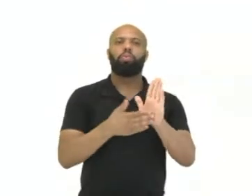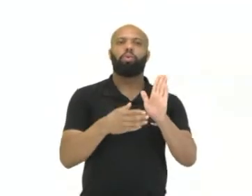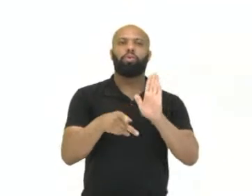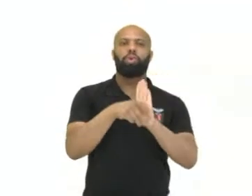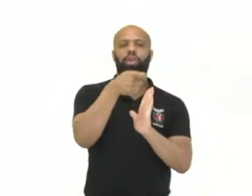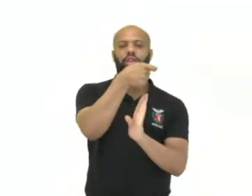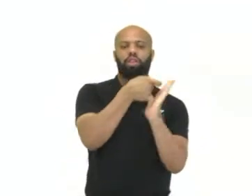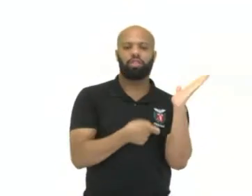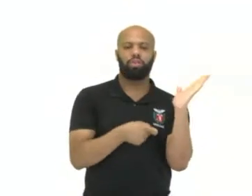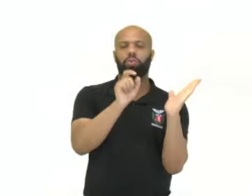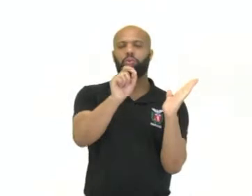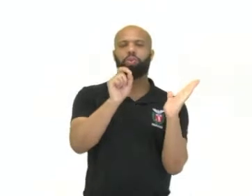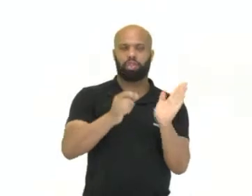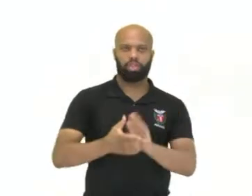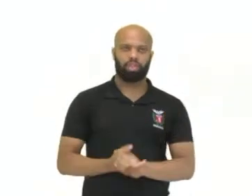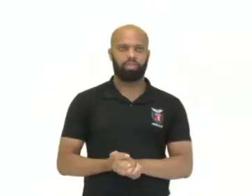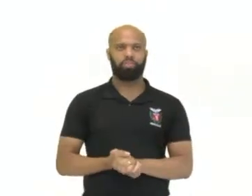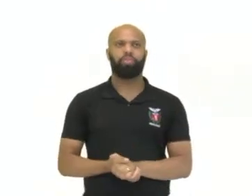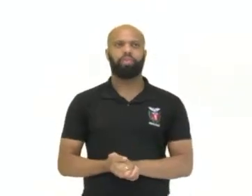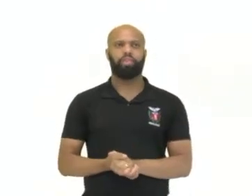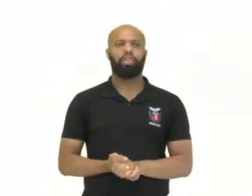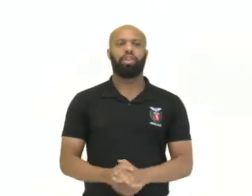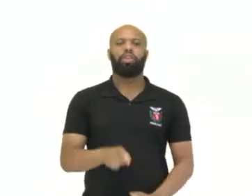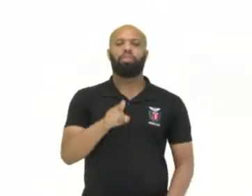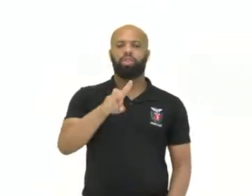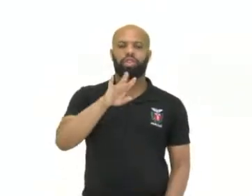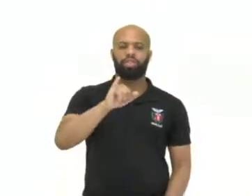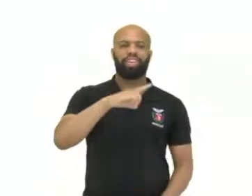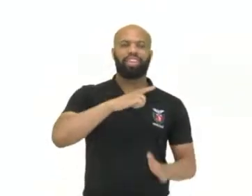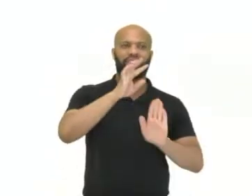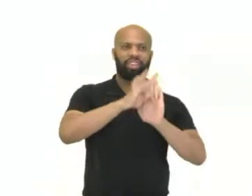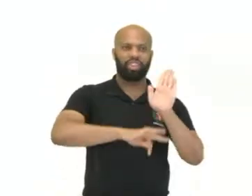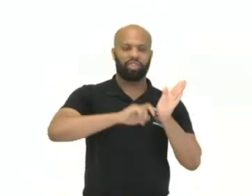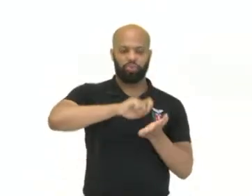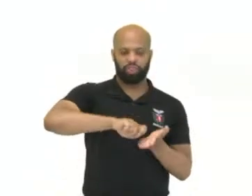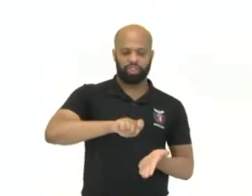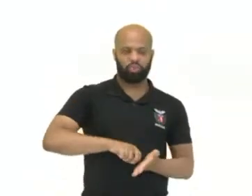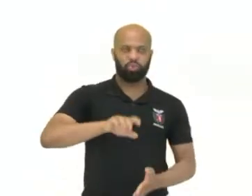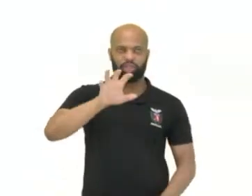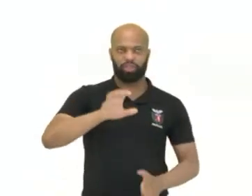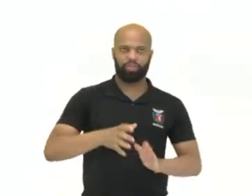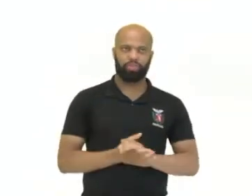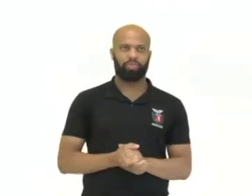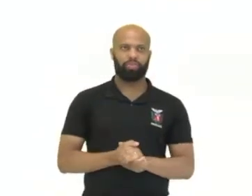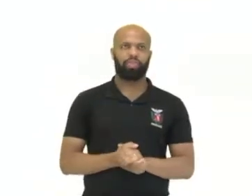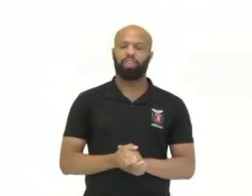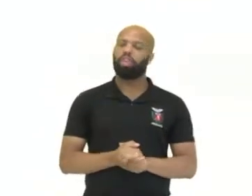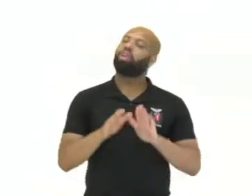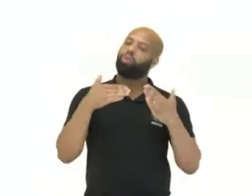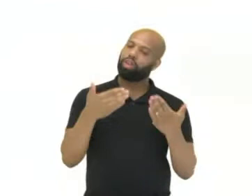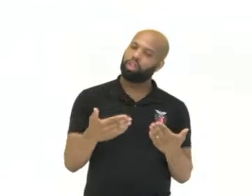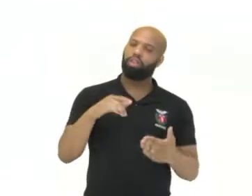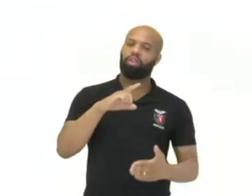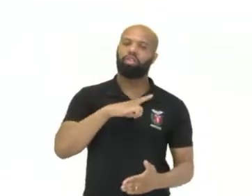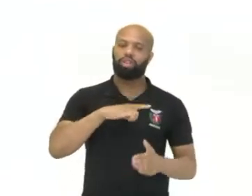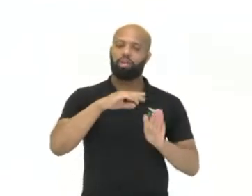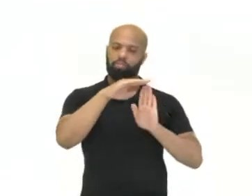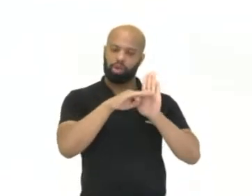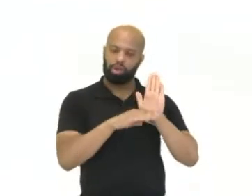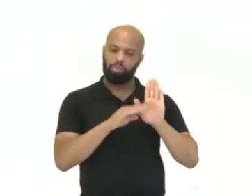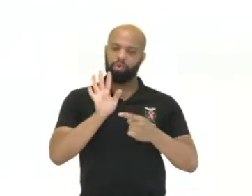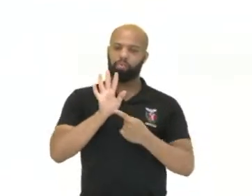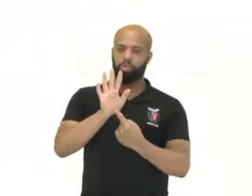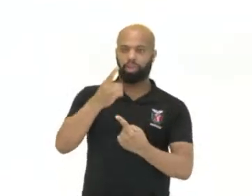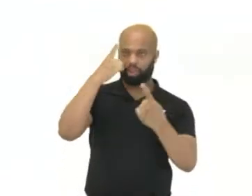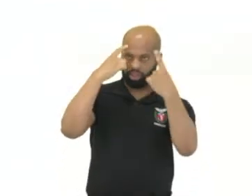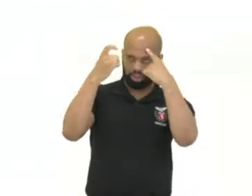redação propriamente dita. Então, você vai ter um texto escrito mais ou menos assim. Levando em consideração as ideias apresentadas